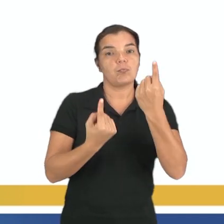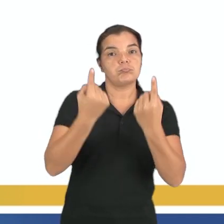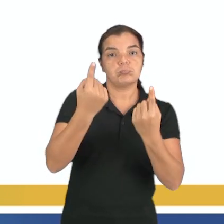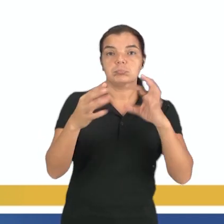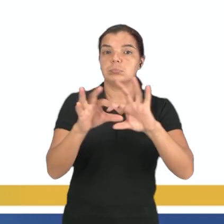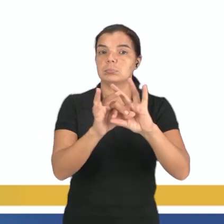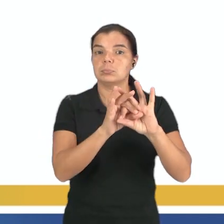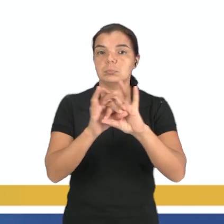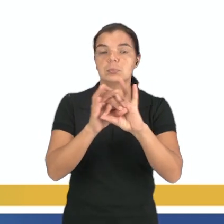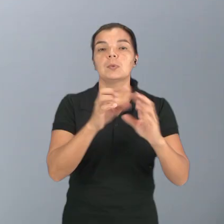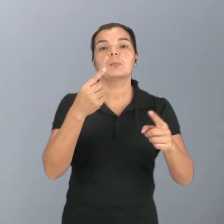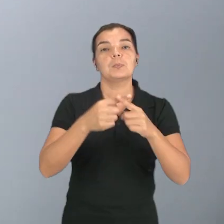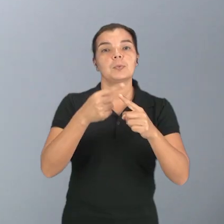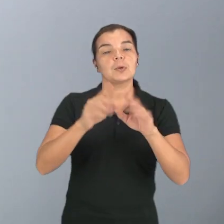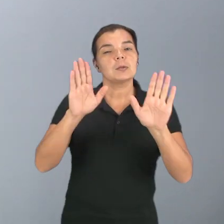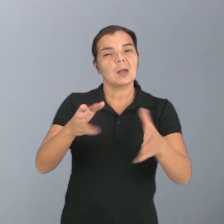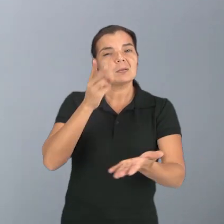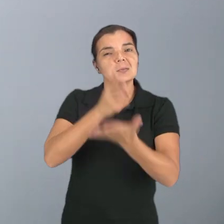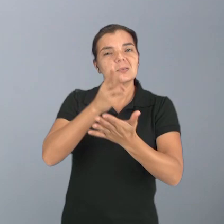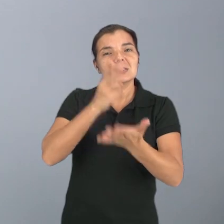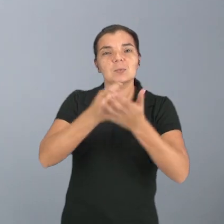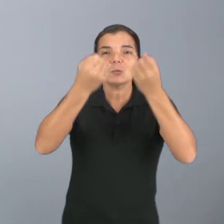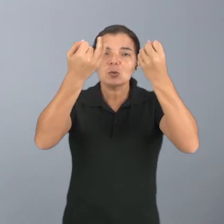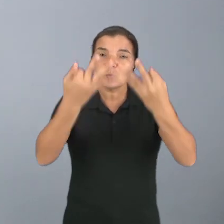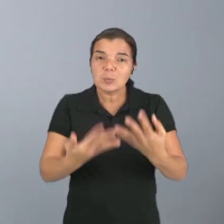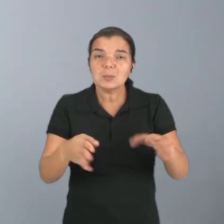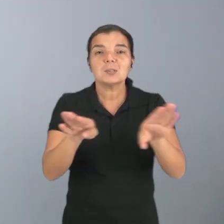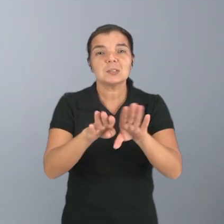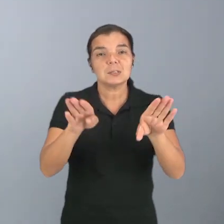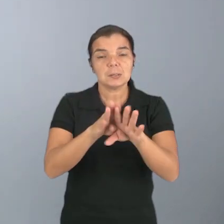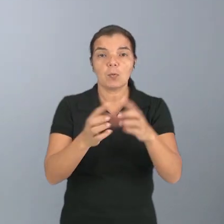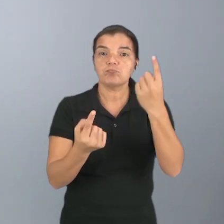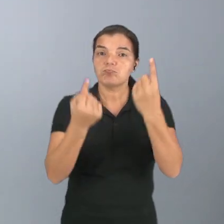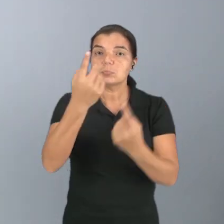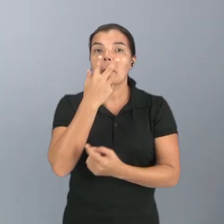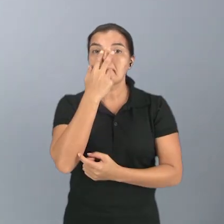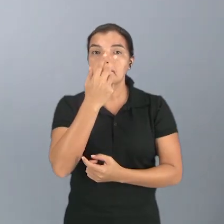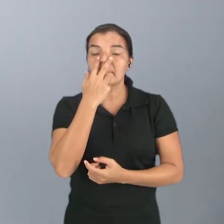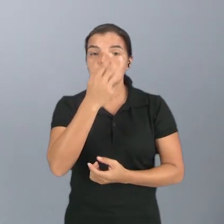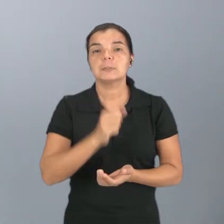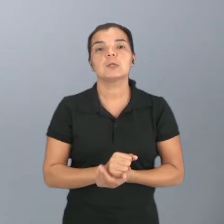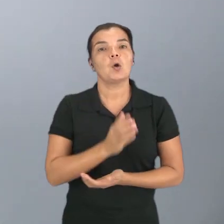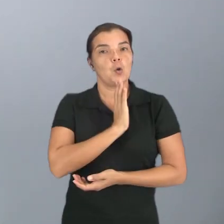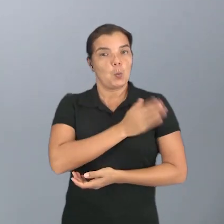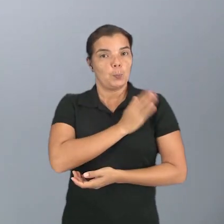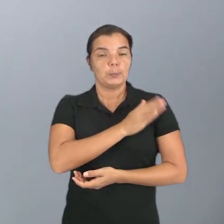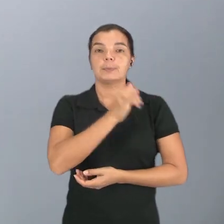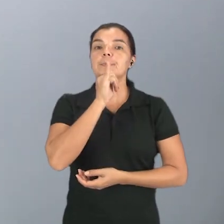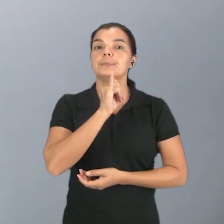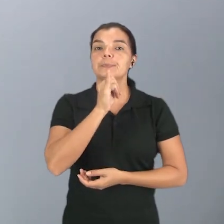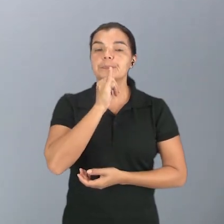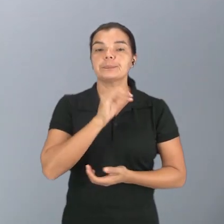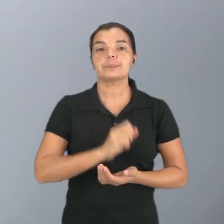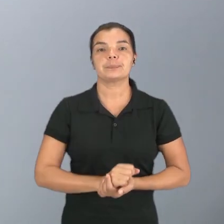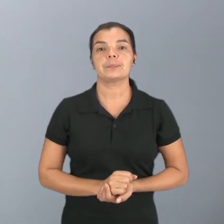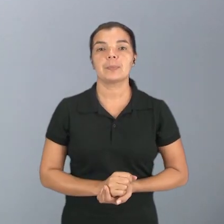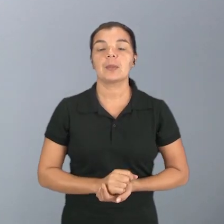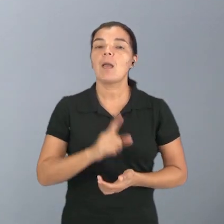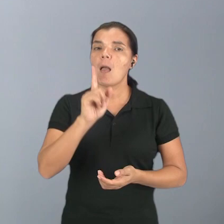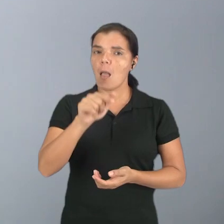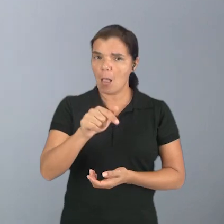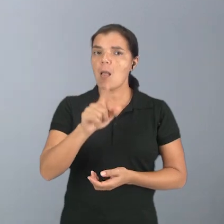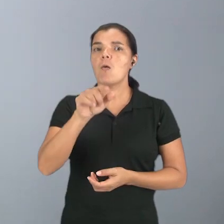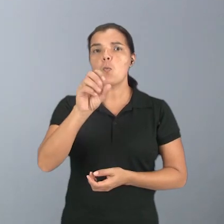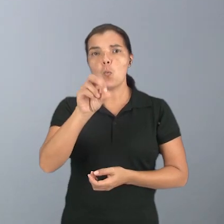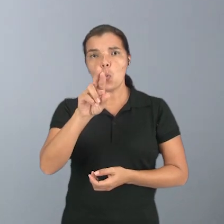com o outro, porque a gente vai estar sempre falando de funções que são semelhantes. O coração, por exemplo, Ele é